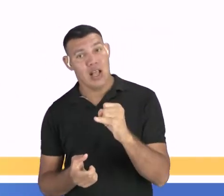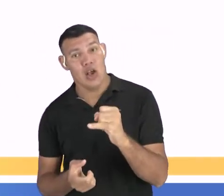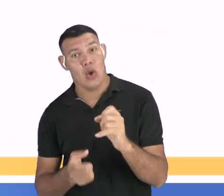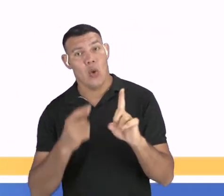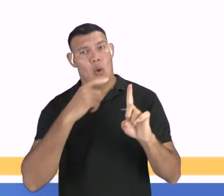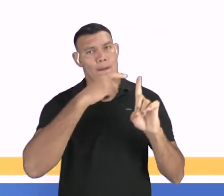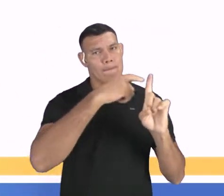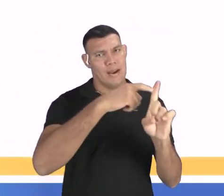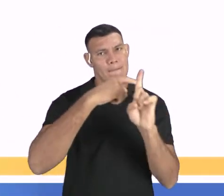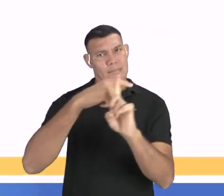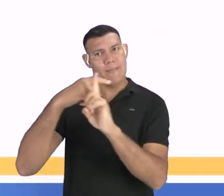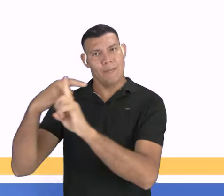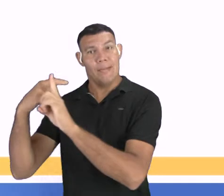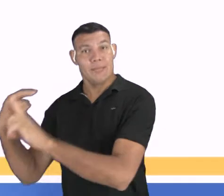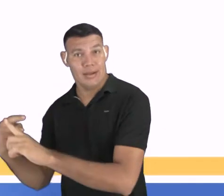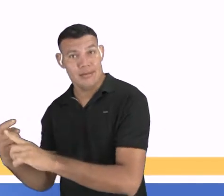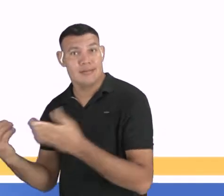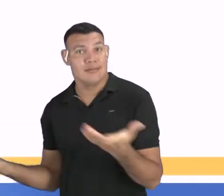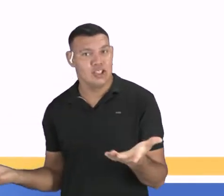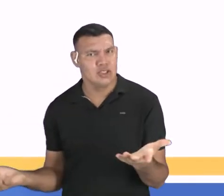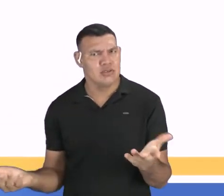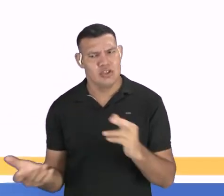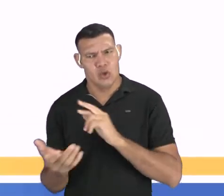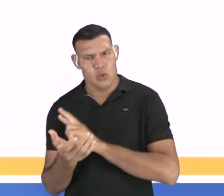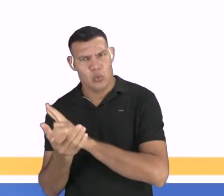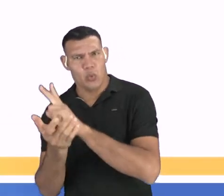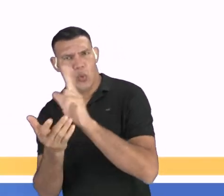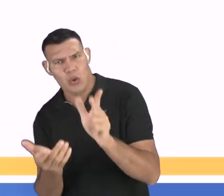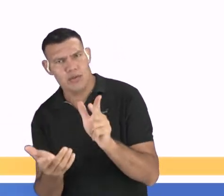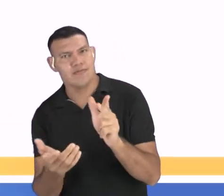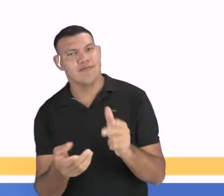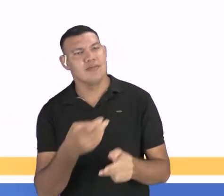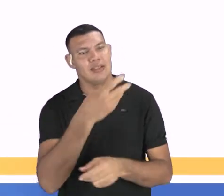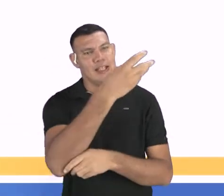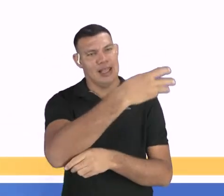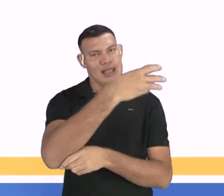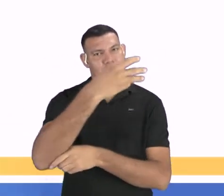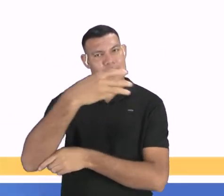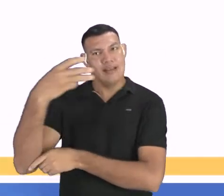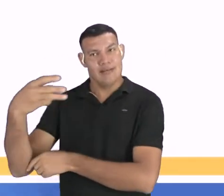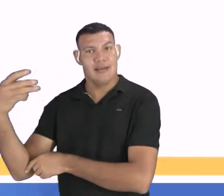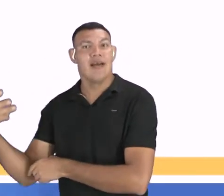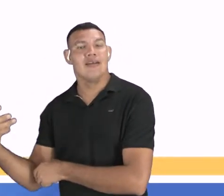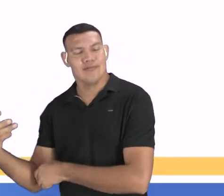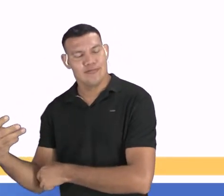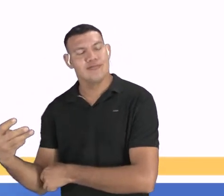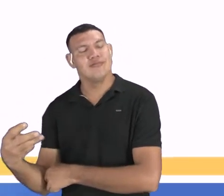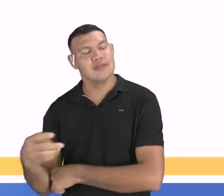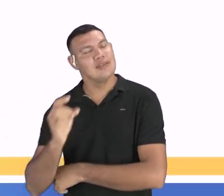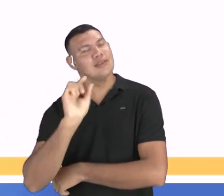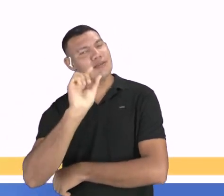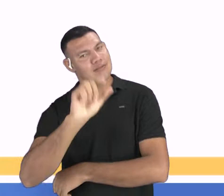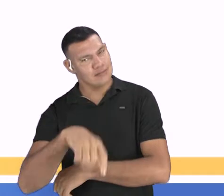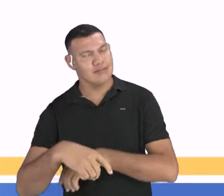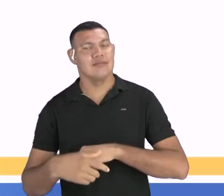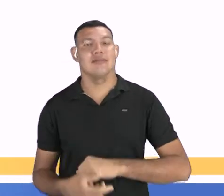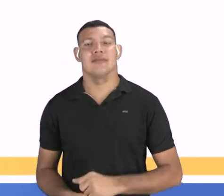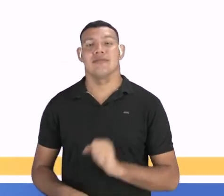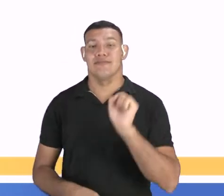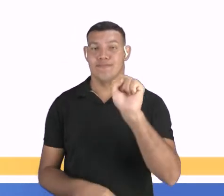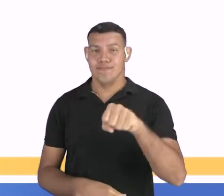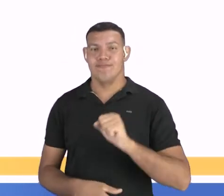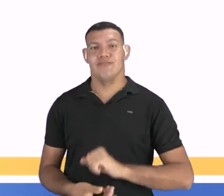exemplo, 3 ou qualquer outro múltiplo de 3, o resultado obtido continuará sendo um múltiplo de 3. Né?